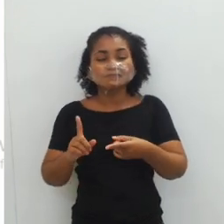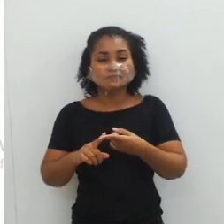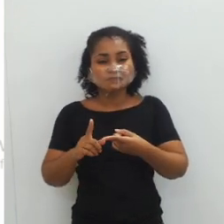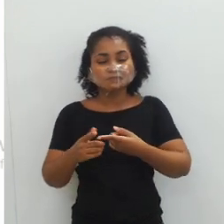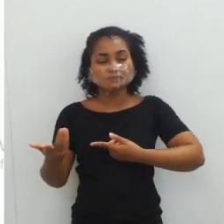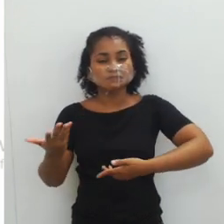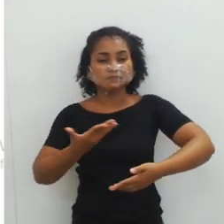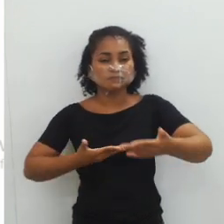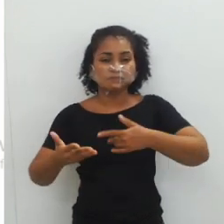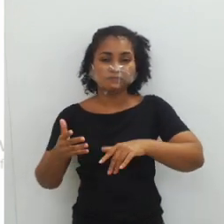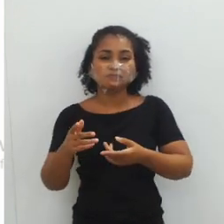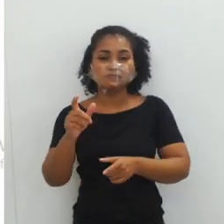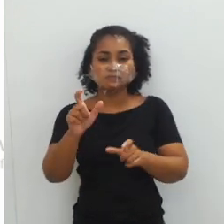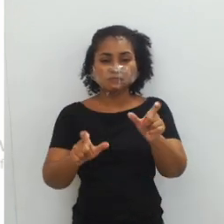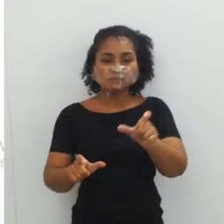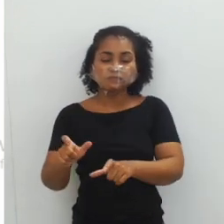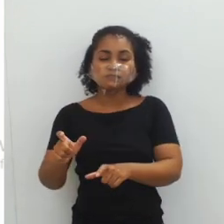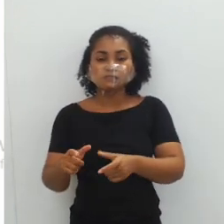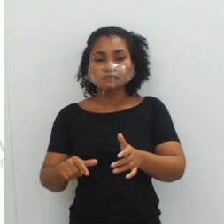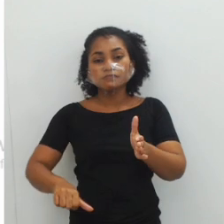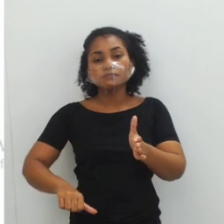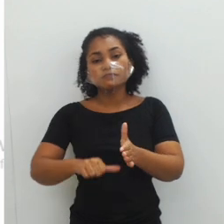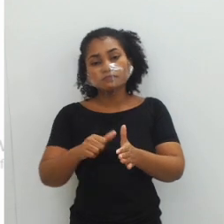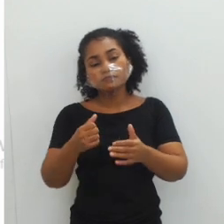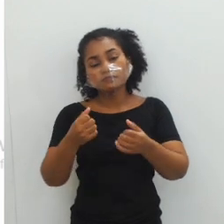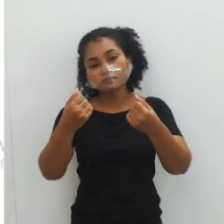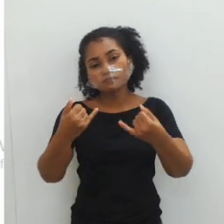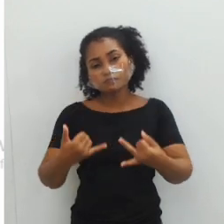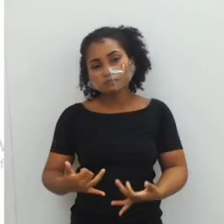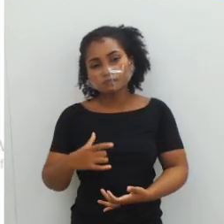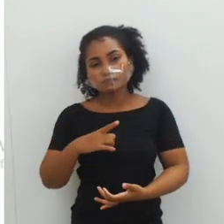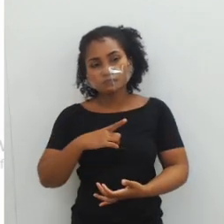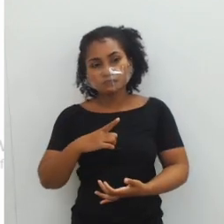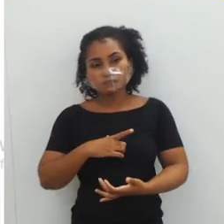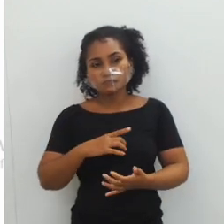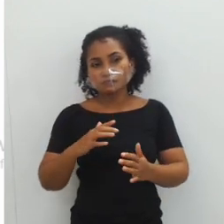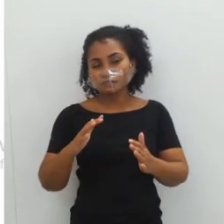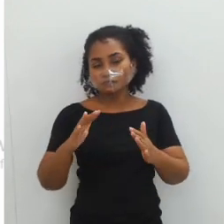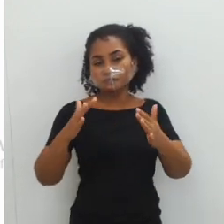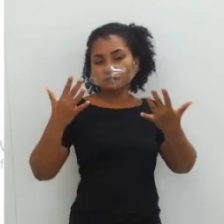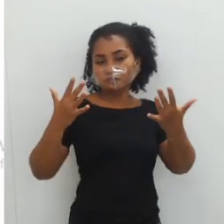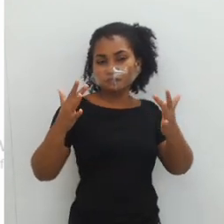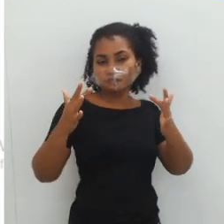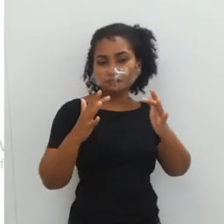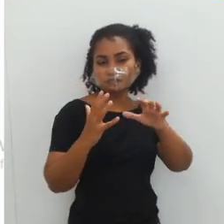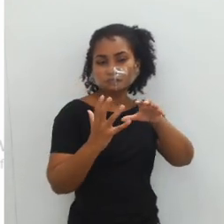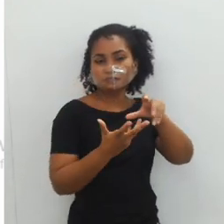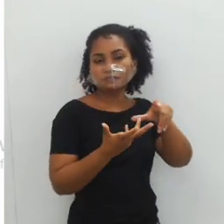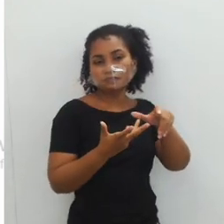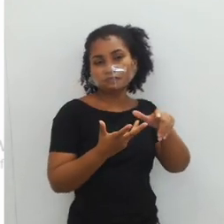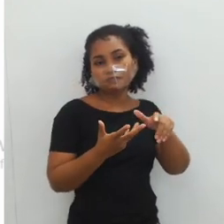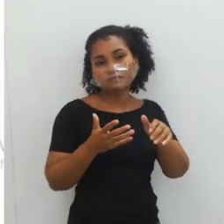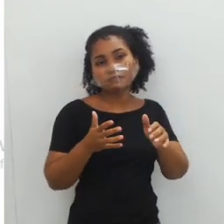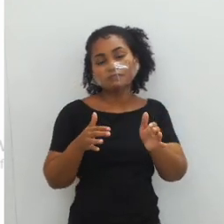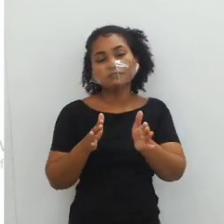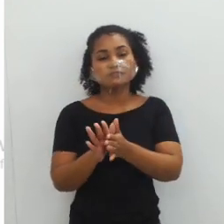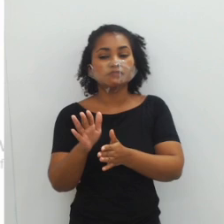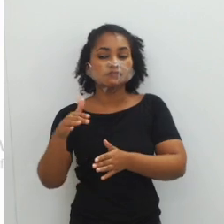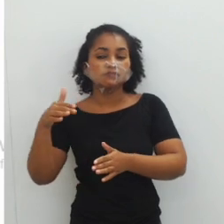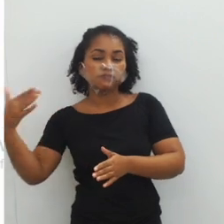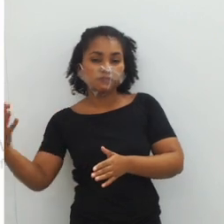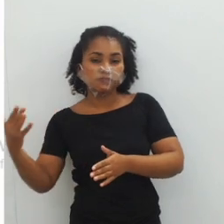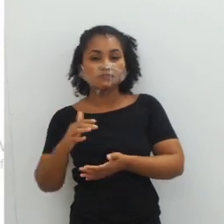entre as pessoas, Então a primeira charge eu trago aí festa da globalização, mas os pobres entram pela entrada